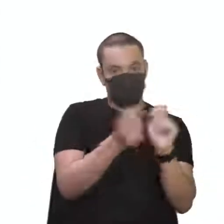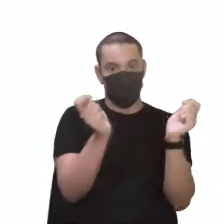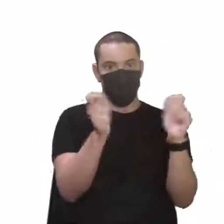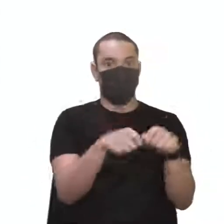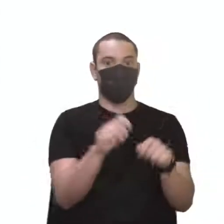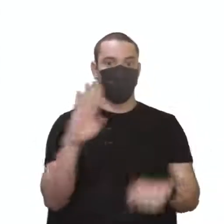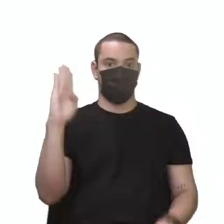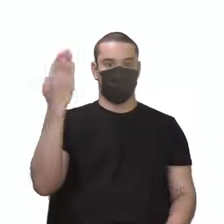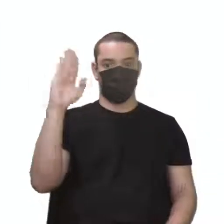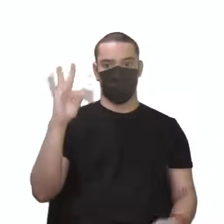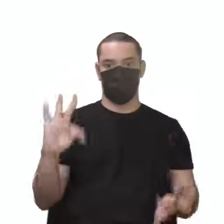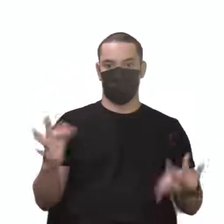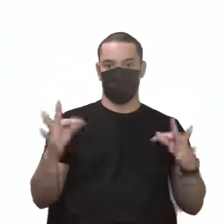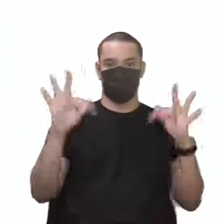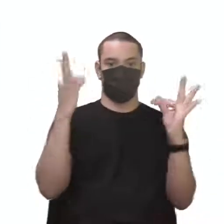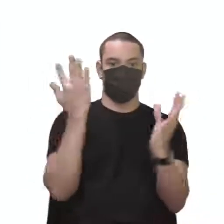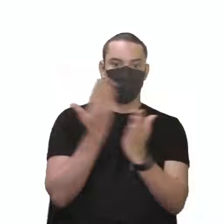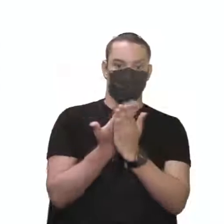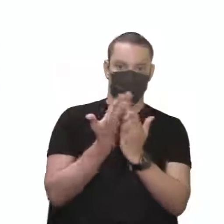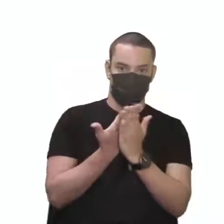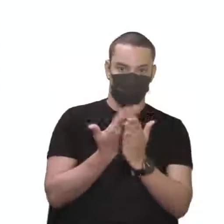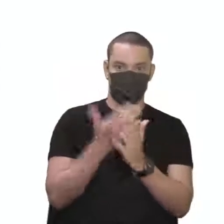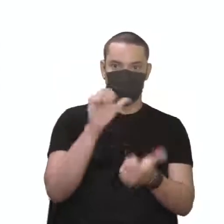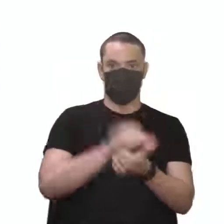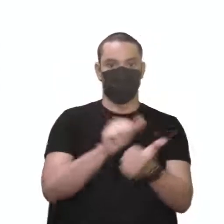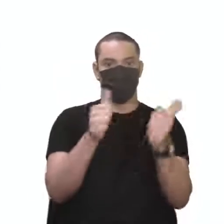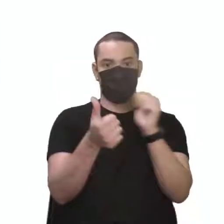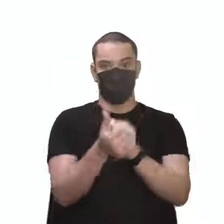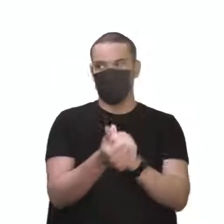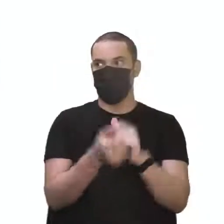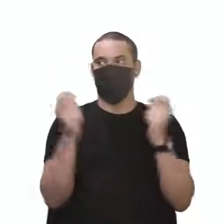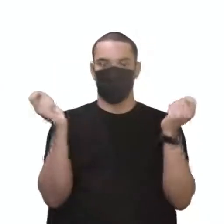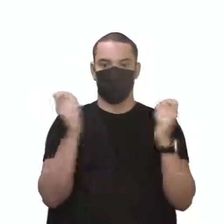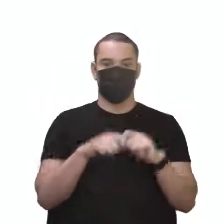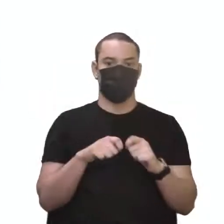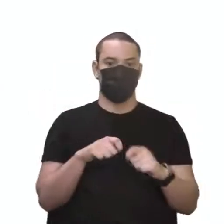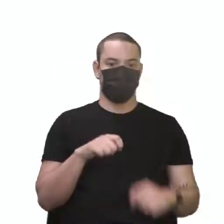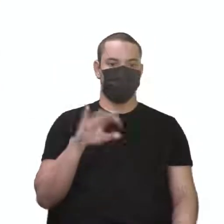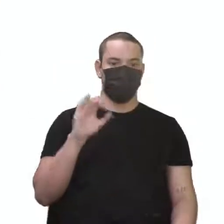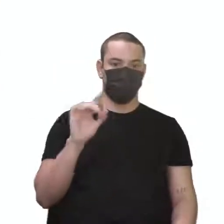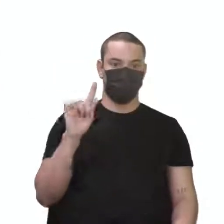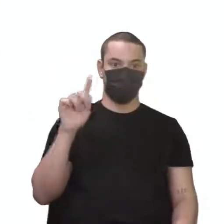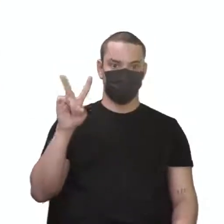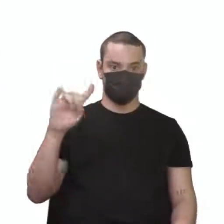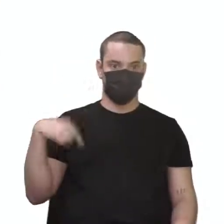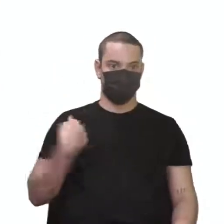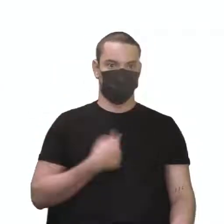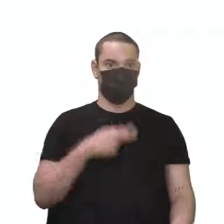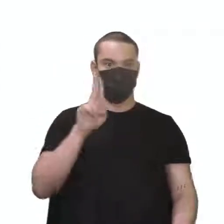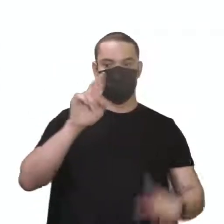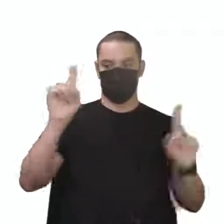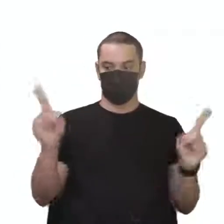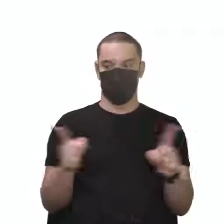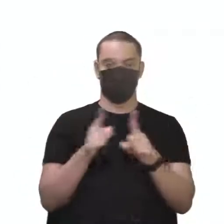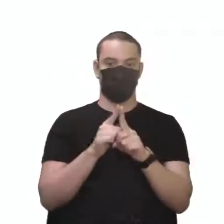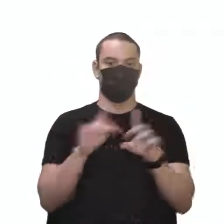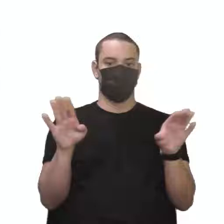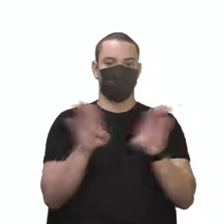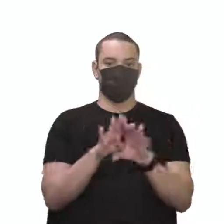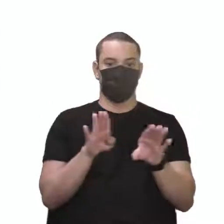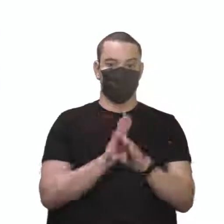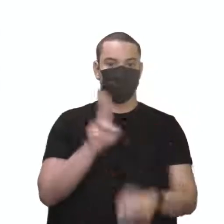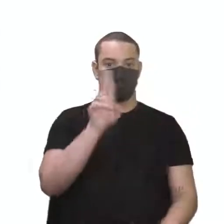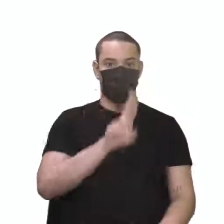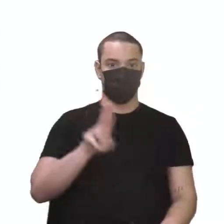estudo e desenvolvimento dos organismos geneticamente modificados, os OGV, né, que a gente chama, e a sua utilização